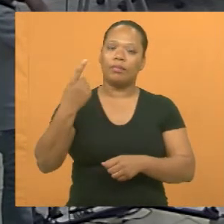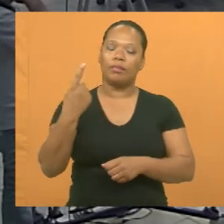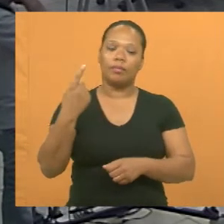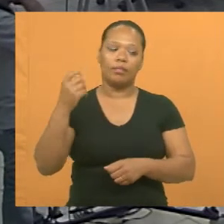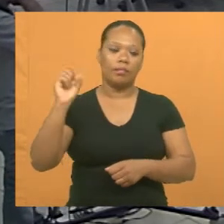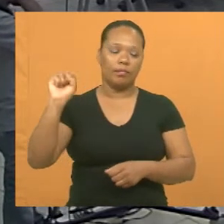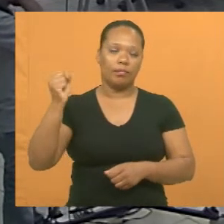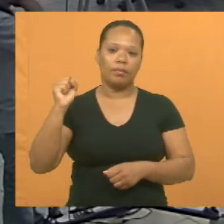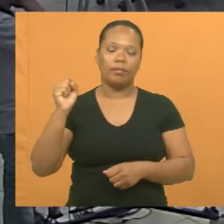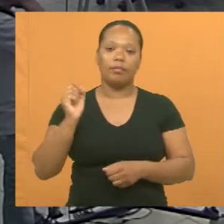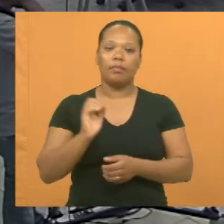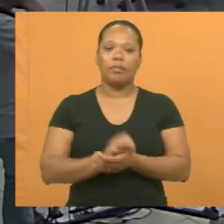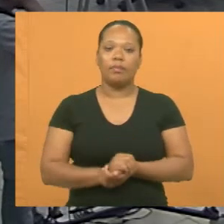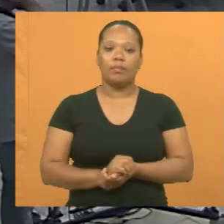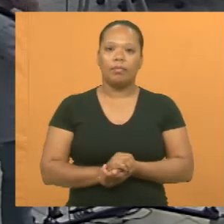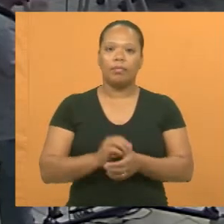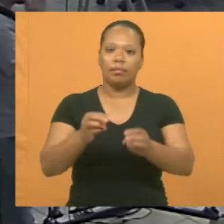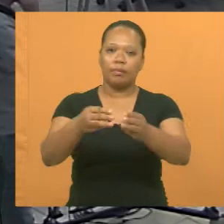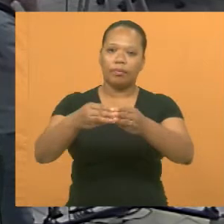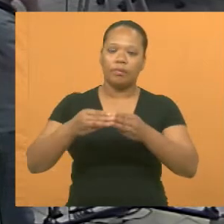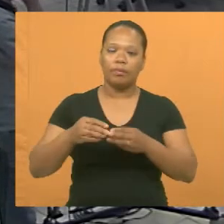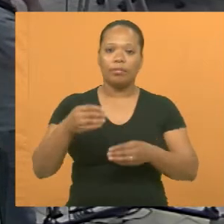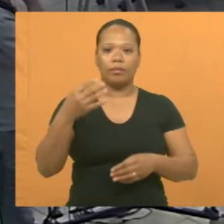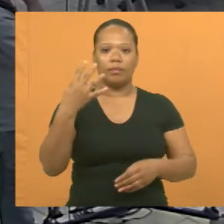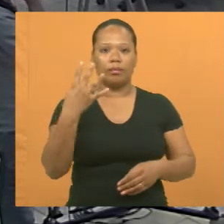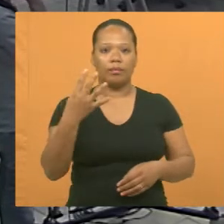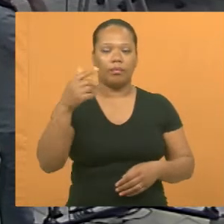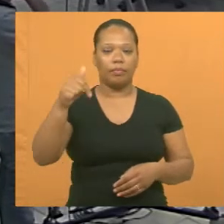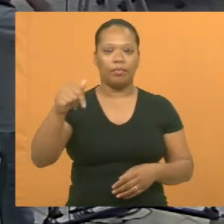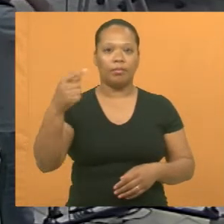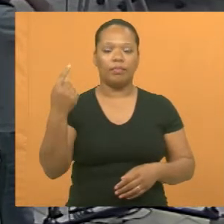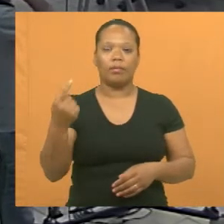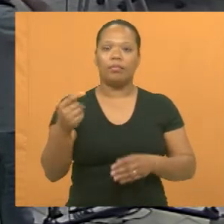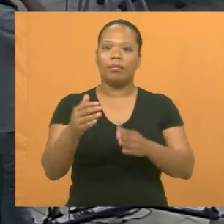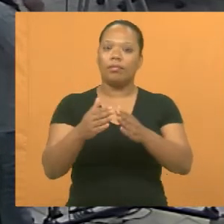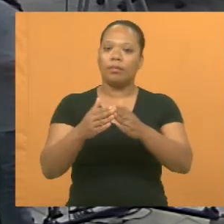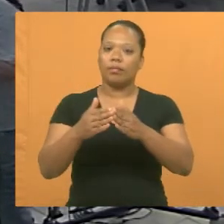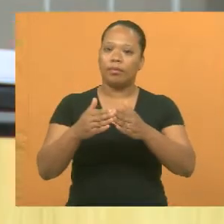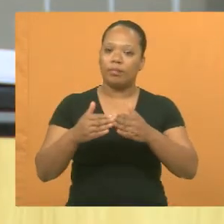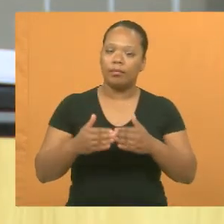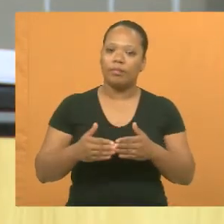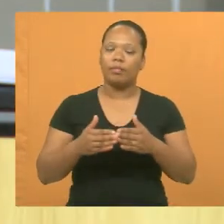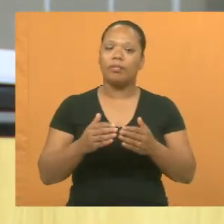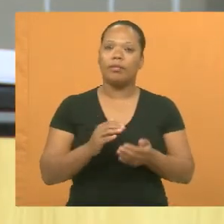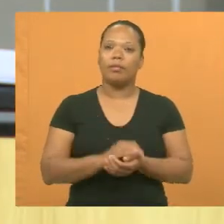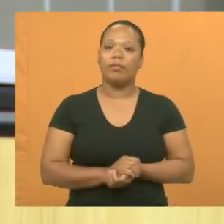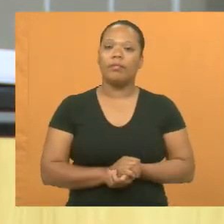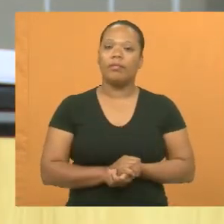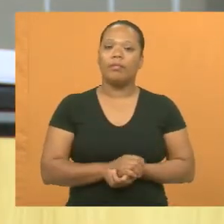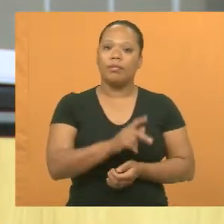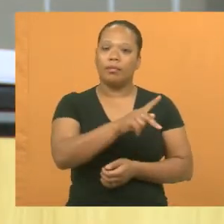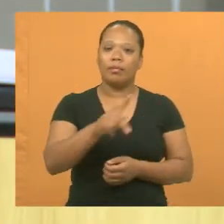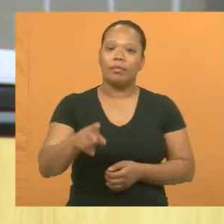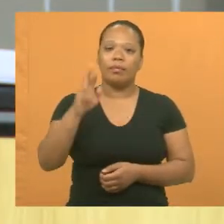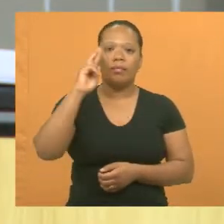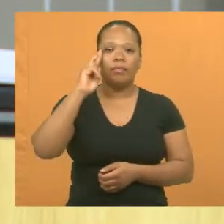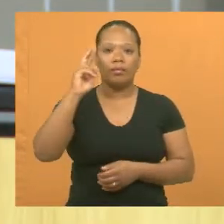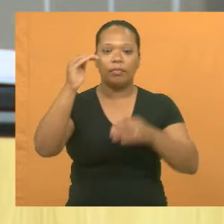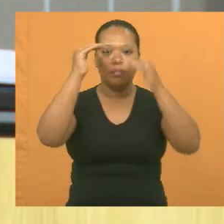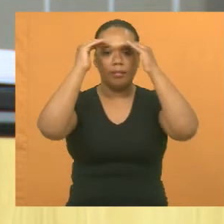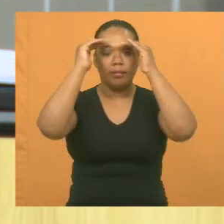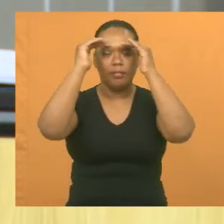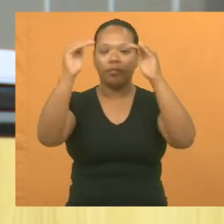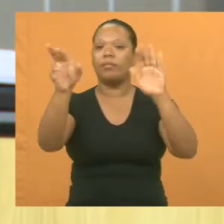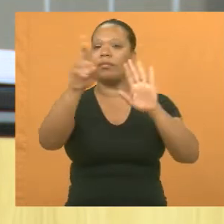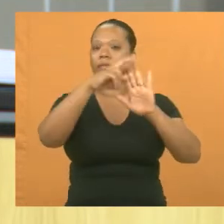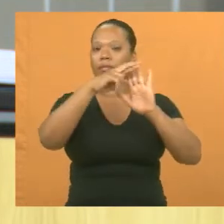Lua. Moção número 471, requeremos à excelentíssima senhora presidente desta casa, cumpridas as